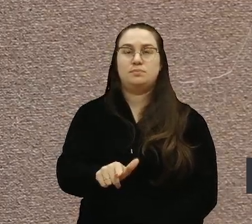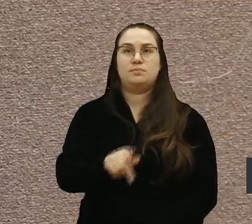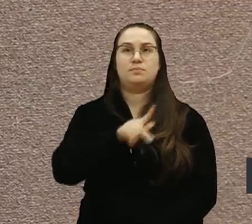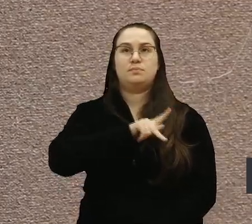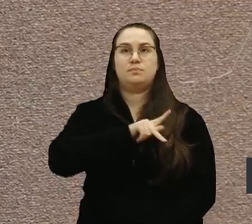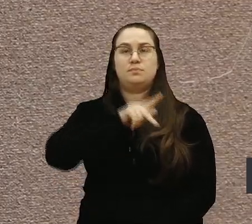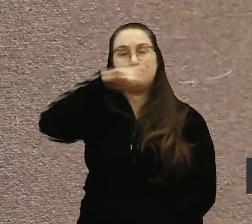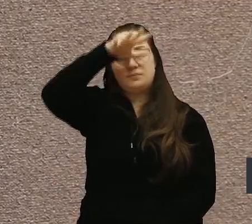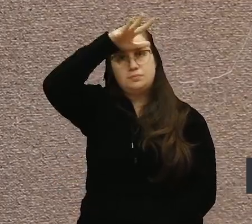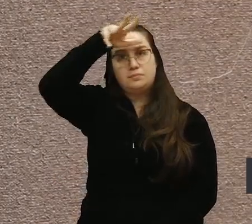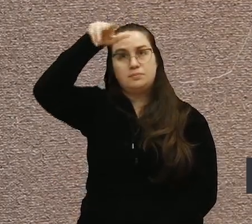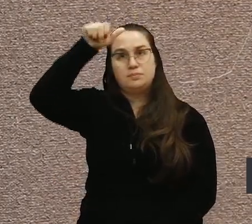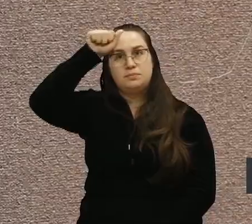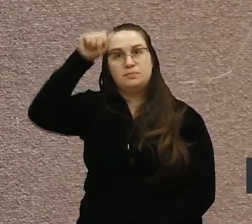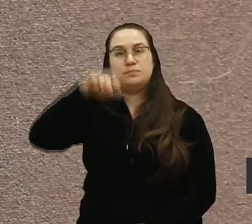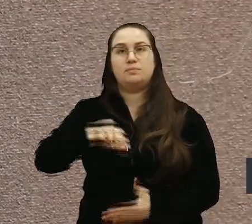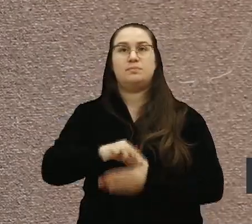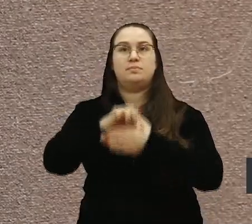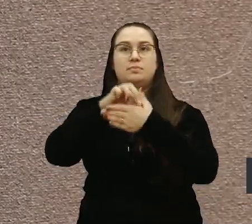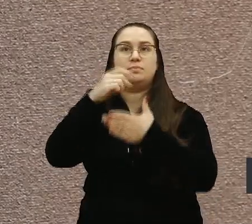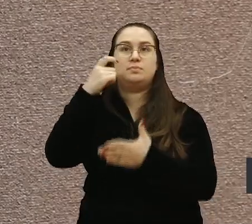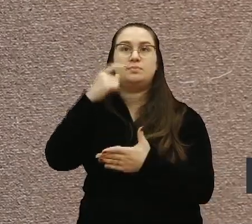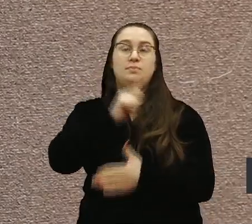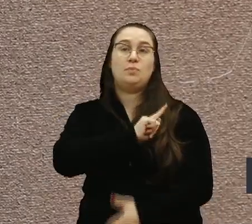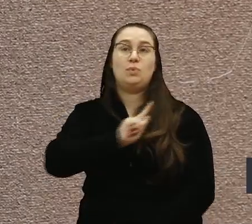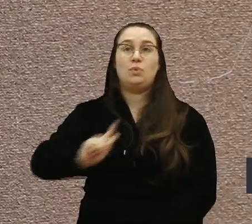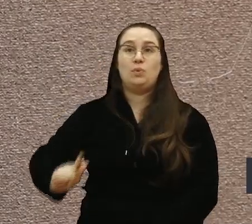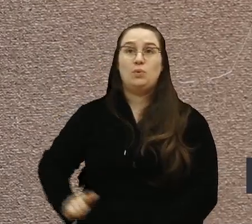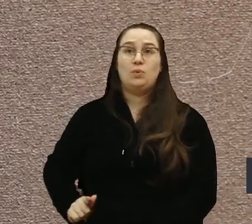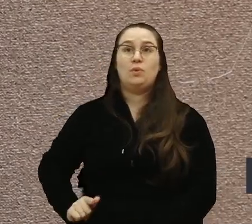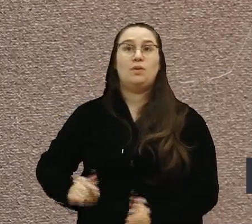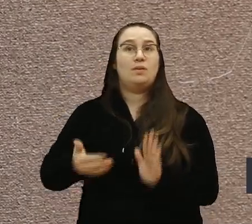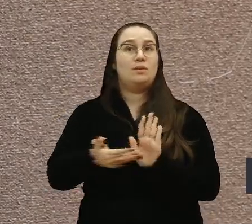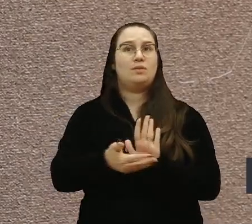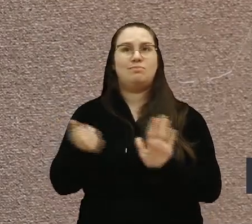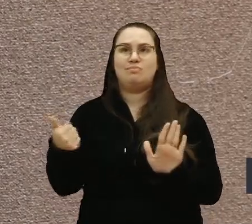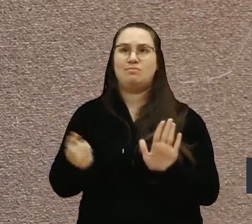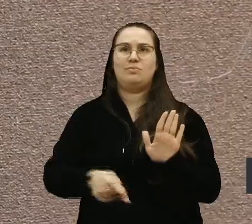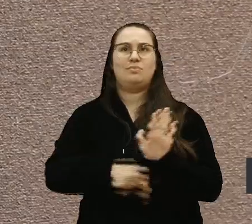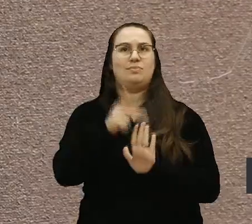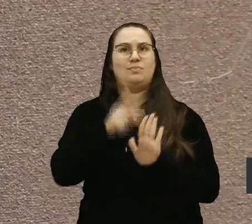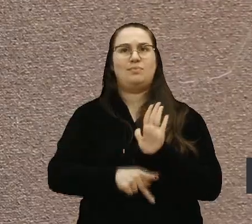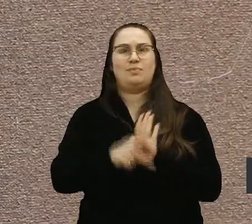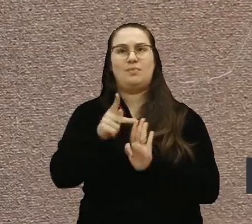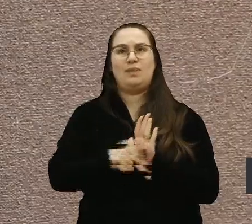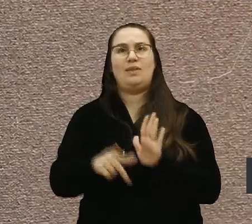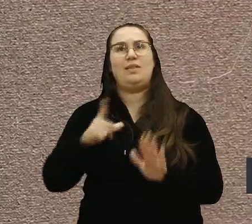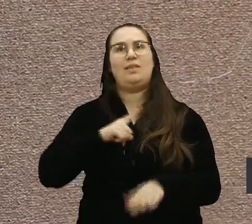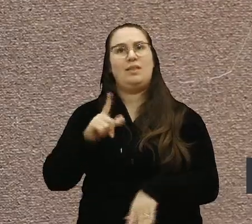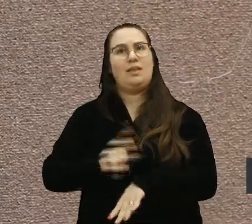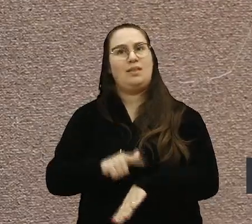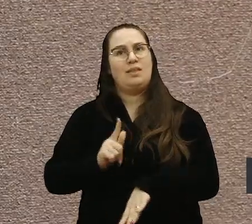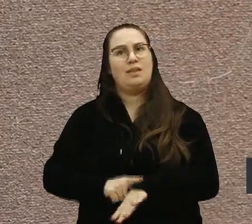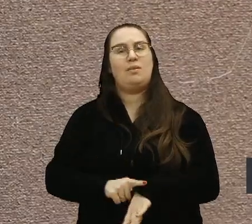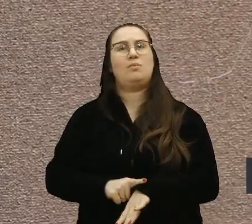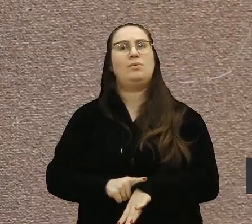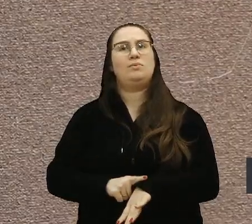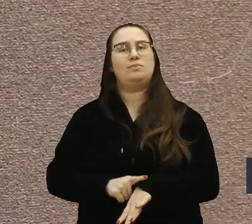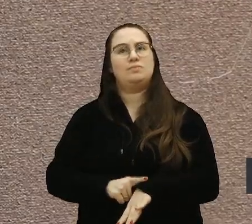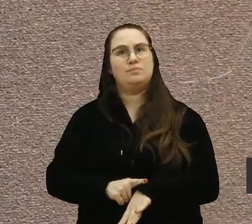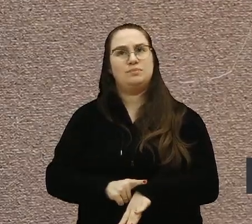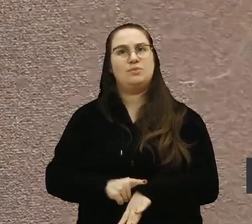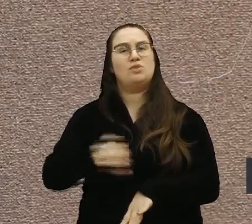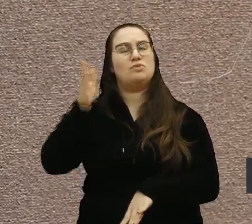prefeito e a liderança do governo que está aqui presente, por gentileza, retirem esse projeto enquanto há tempo.